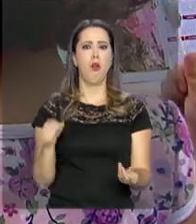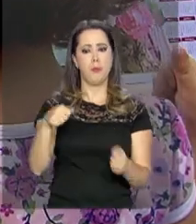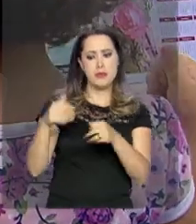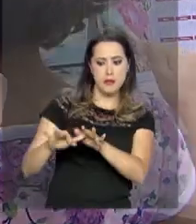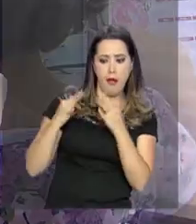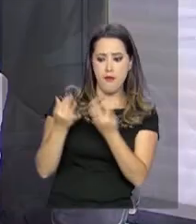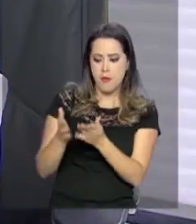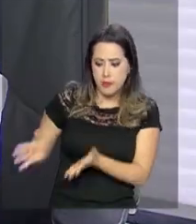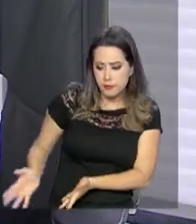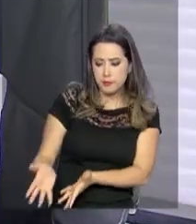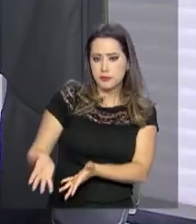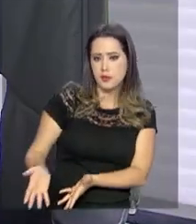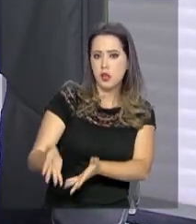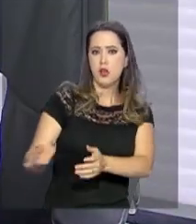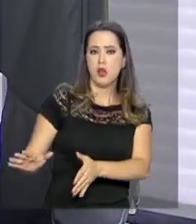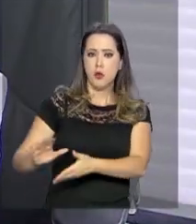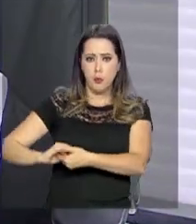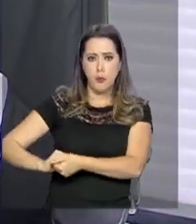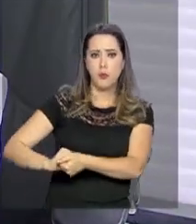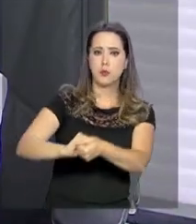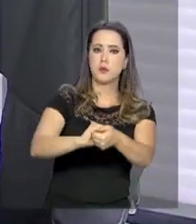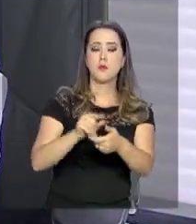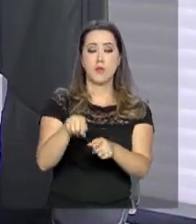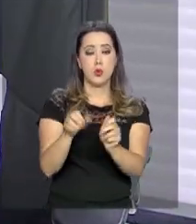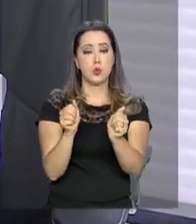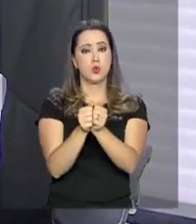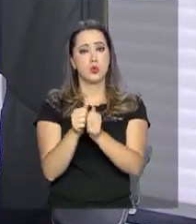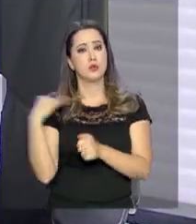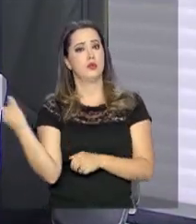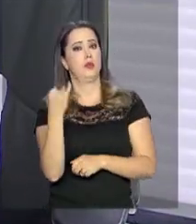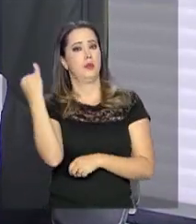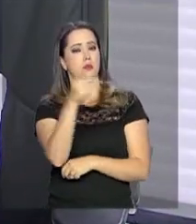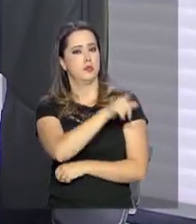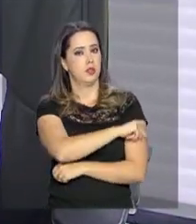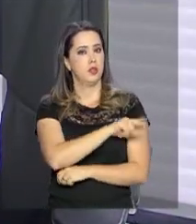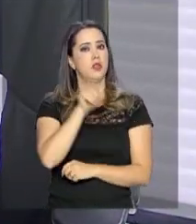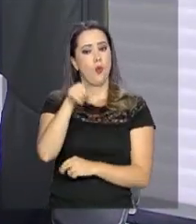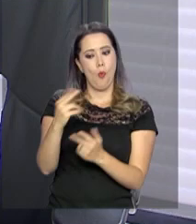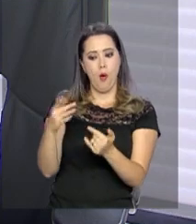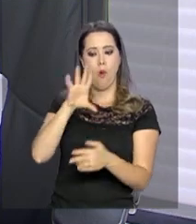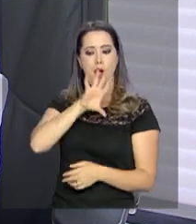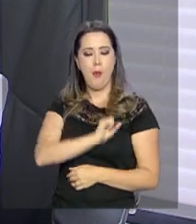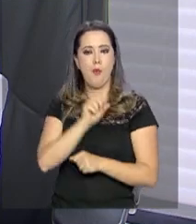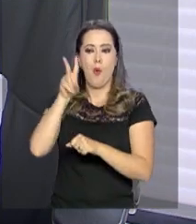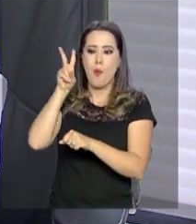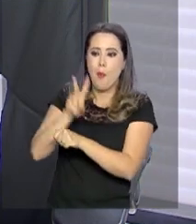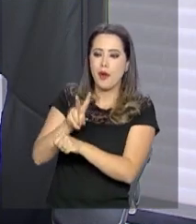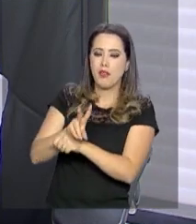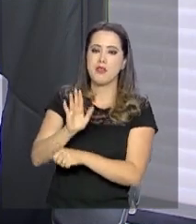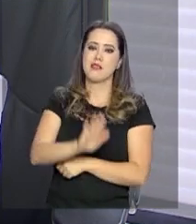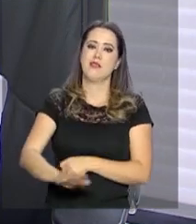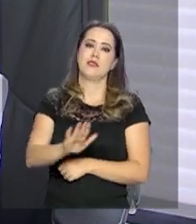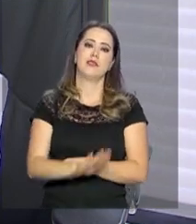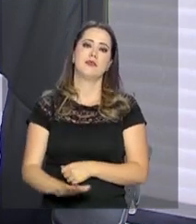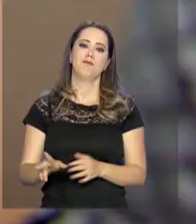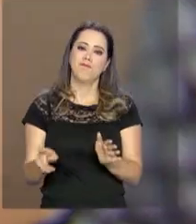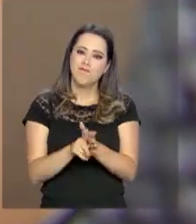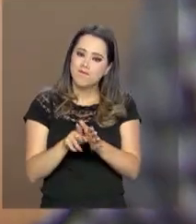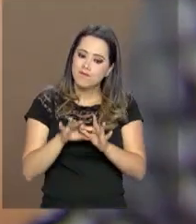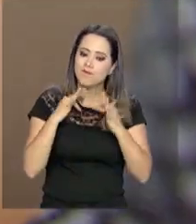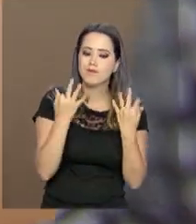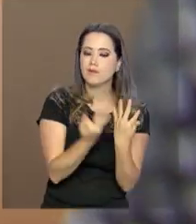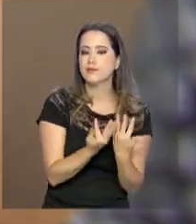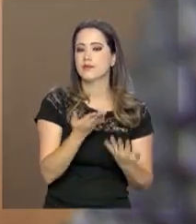se conscientizem sobre a importância da vacinação como um ato de amor e de proteção à saúde das suas crianças.